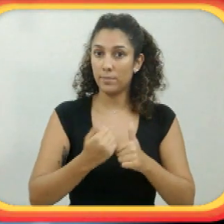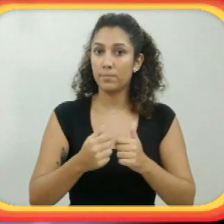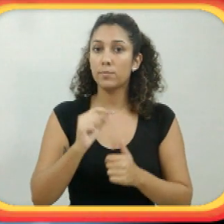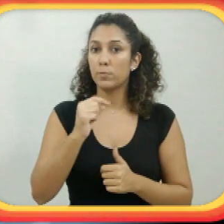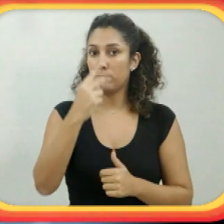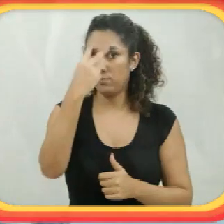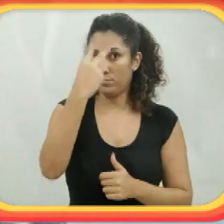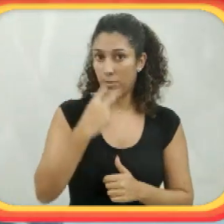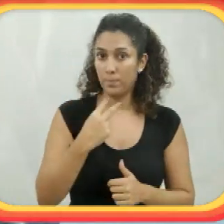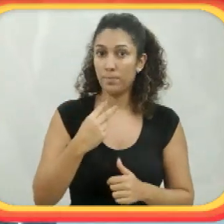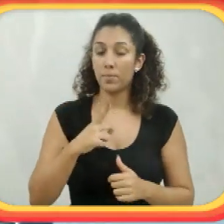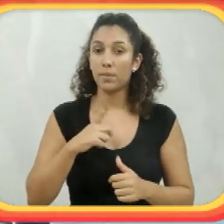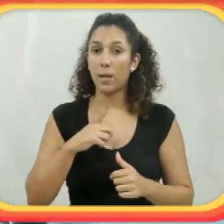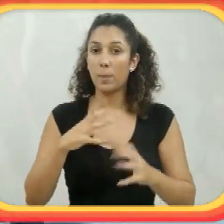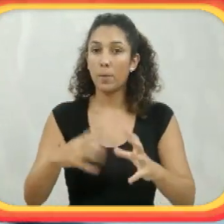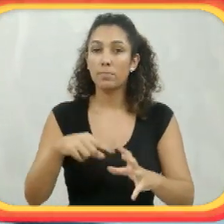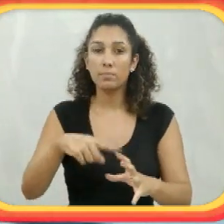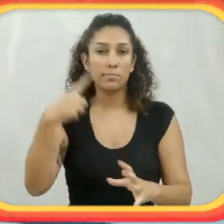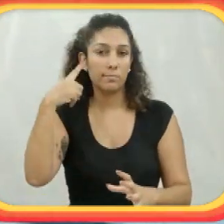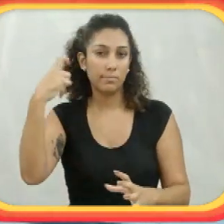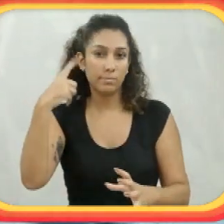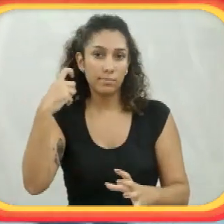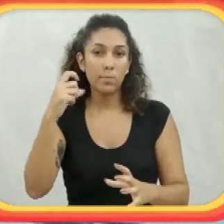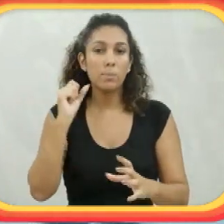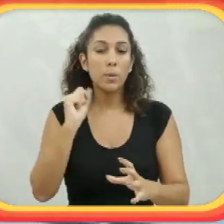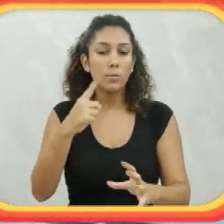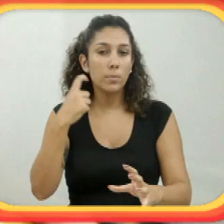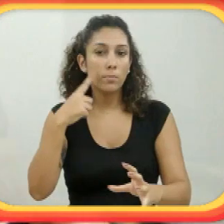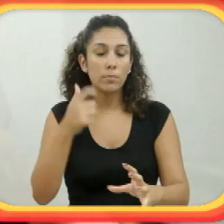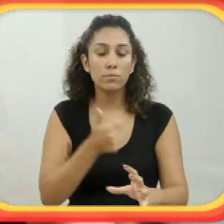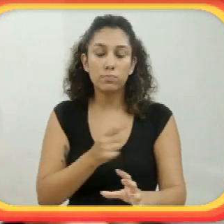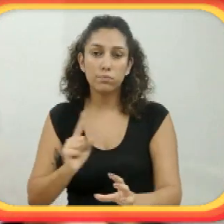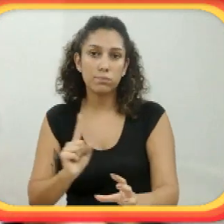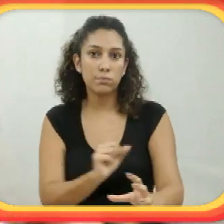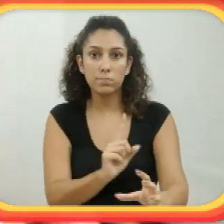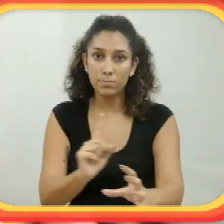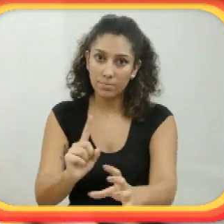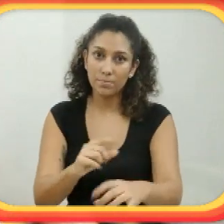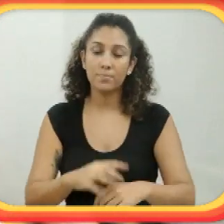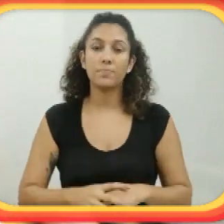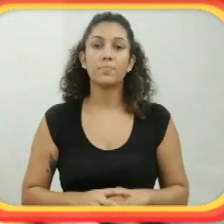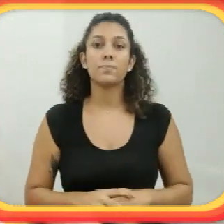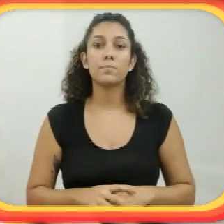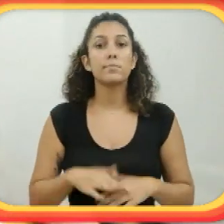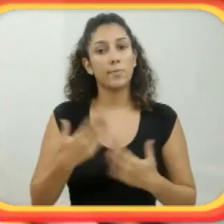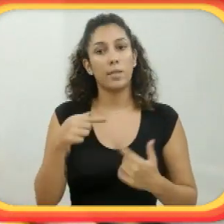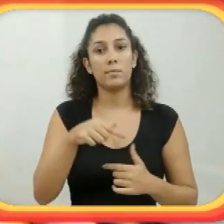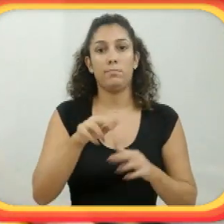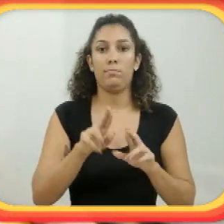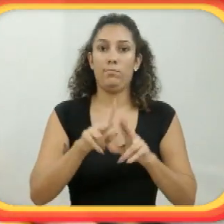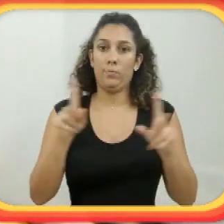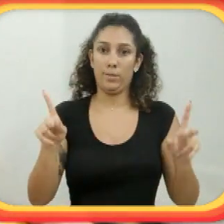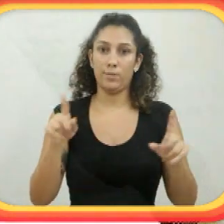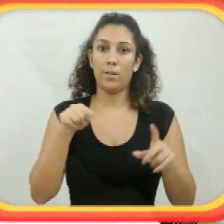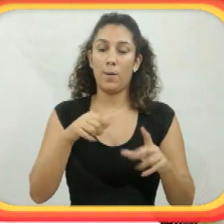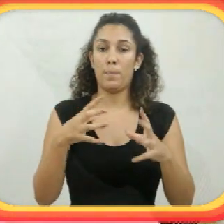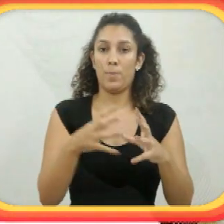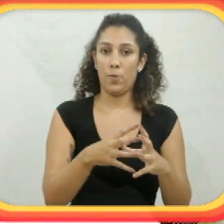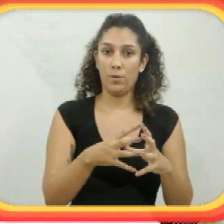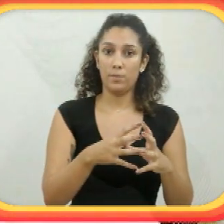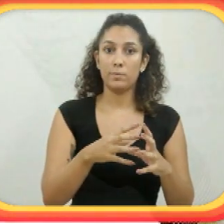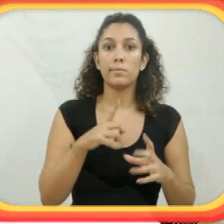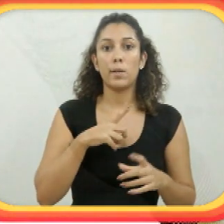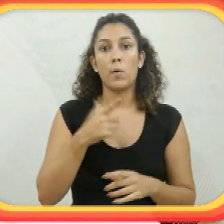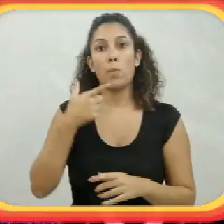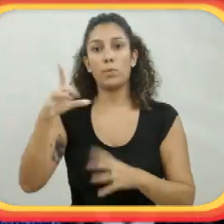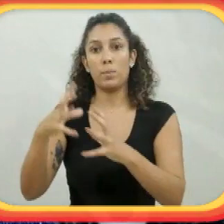ligada por uma cordinha ao atleta, para que ele possa ser guiado. O atleta do futebol de 5, de